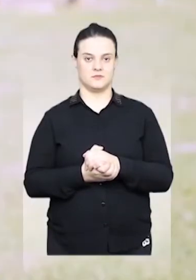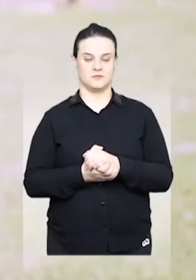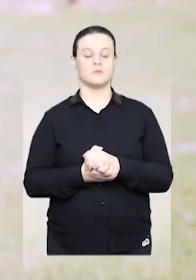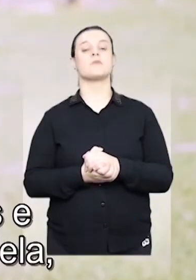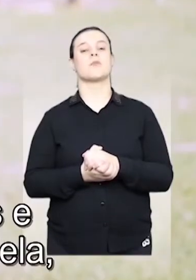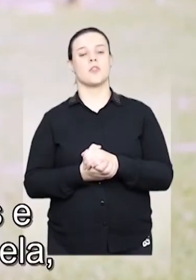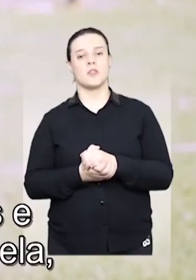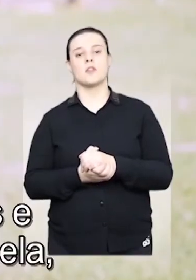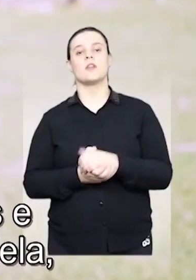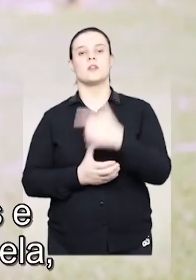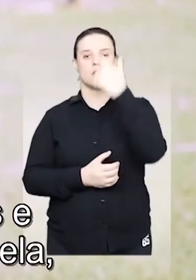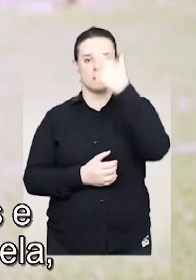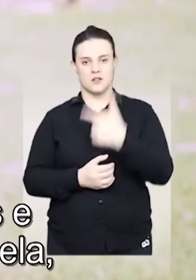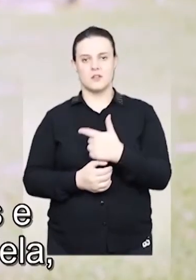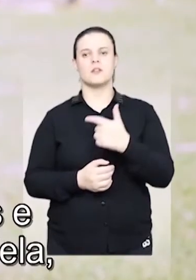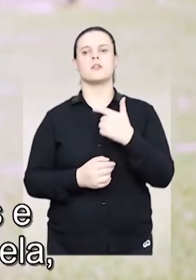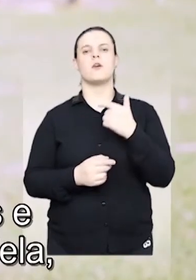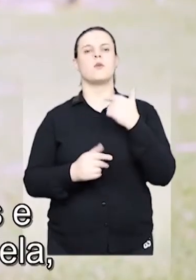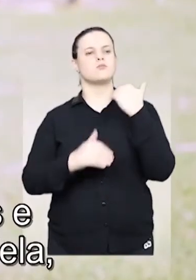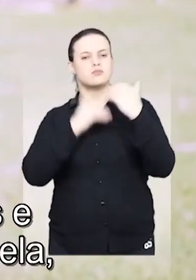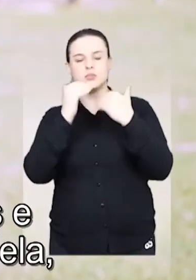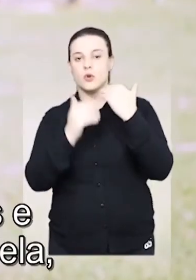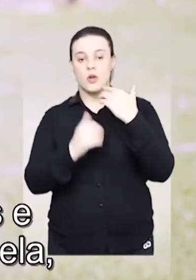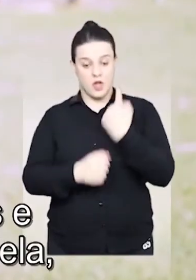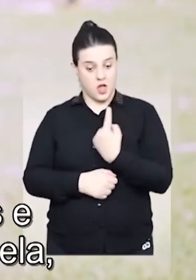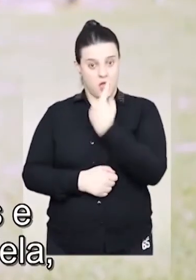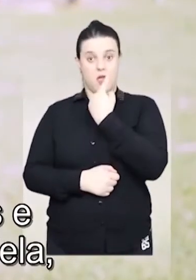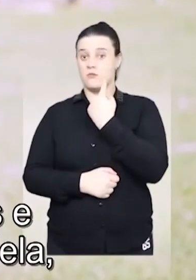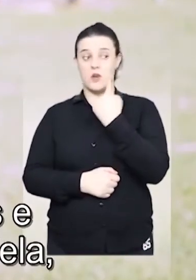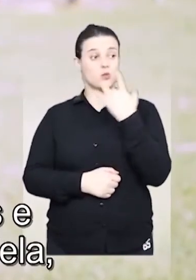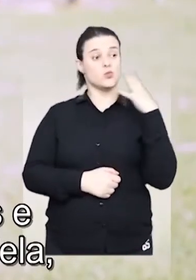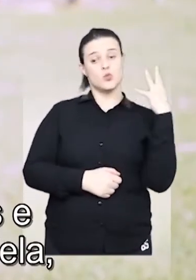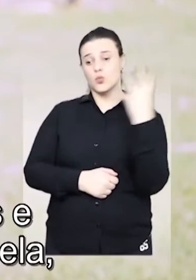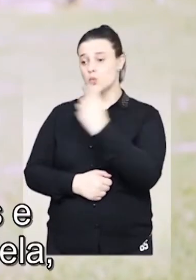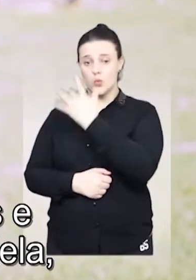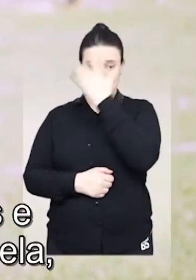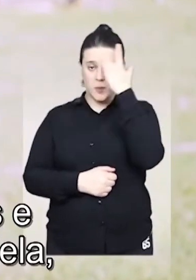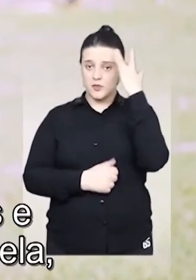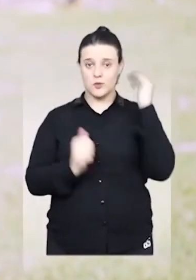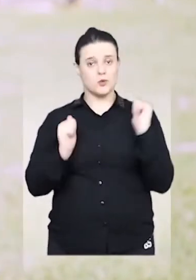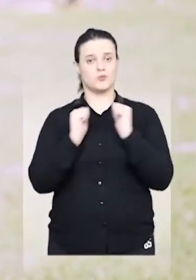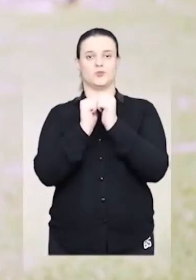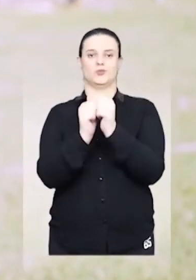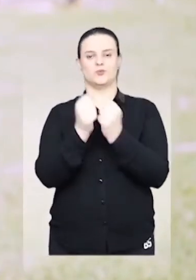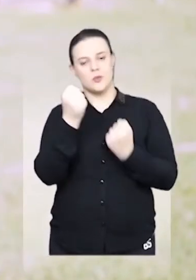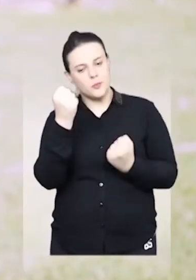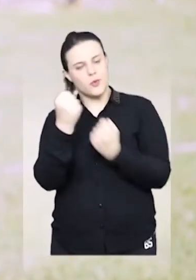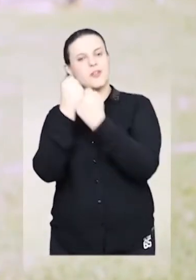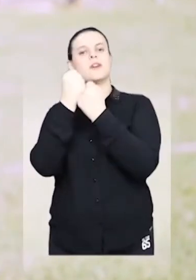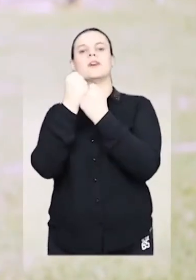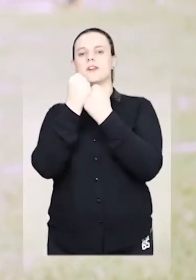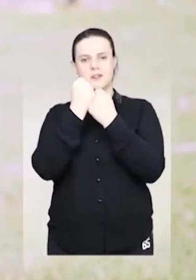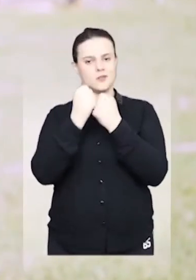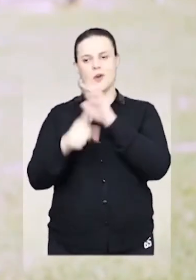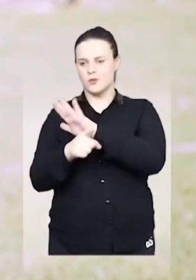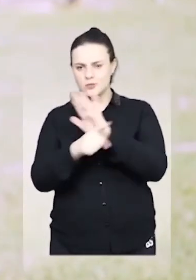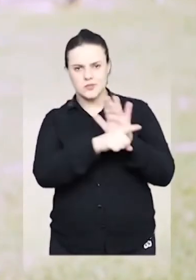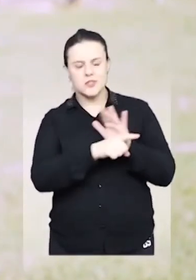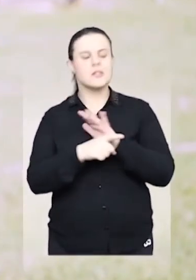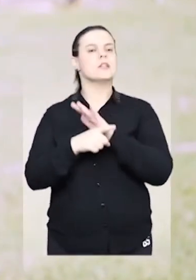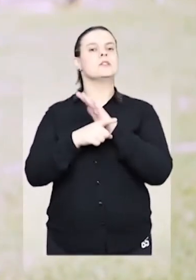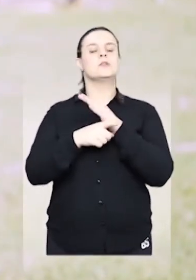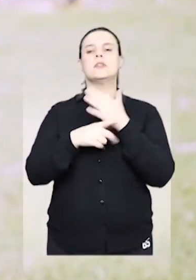Não sobe só a Thaís e sobem todas as pessoas que estão ao redor dela, apoiando e ajudando